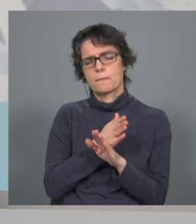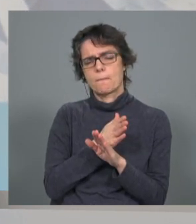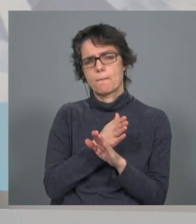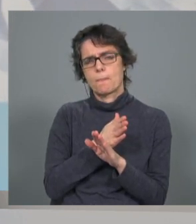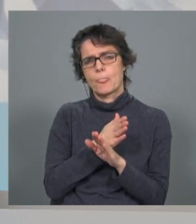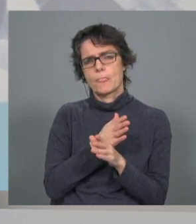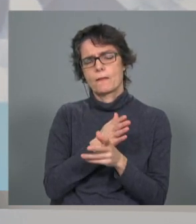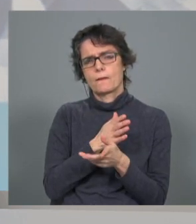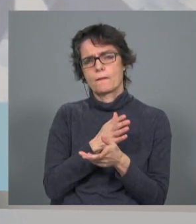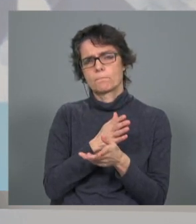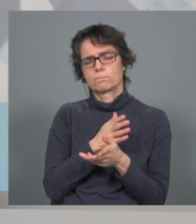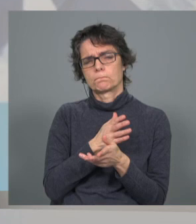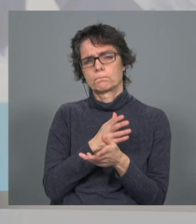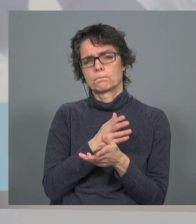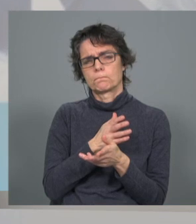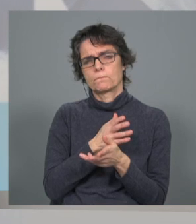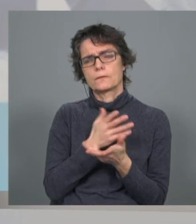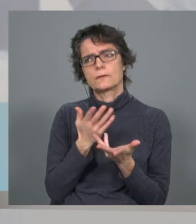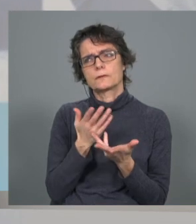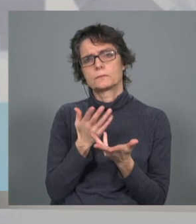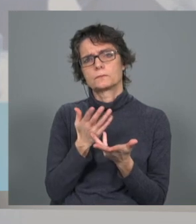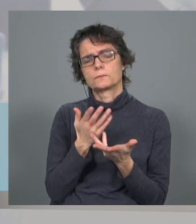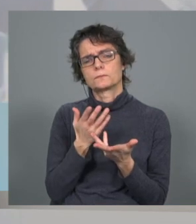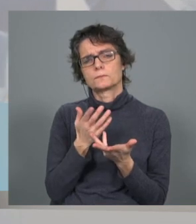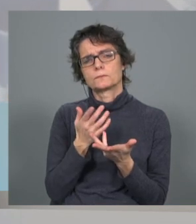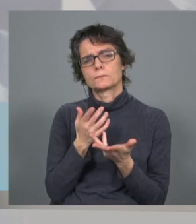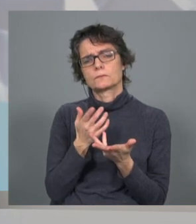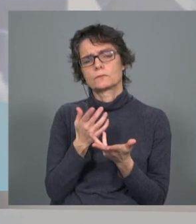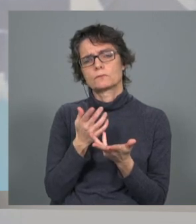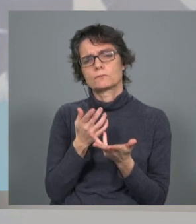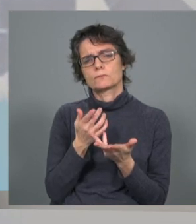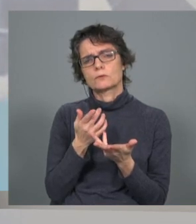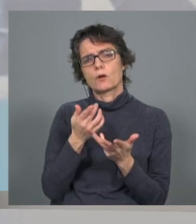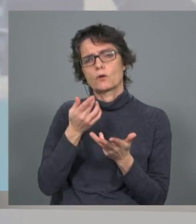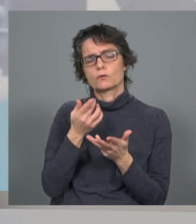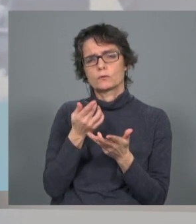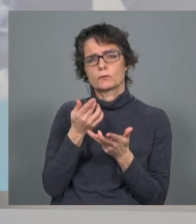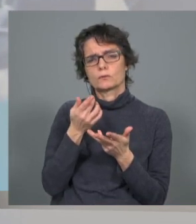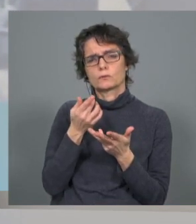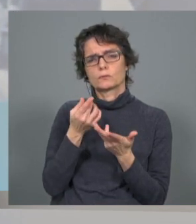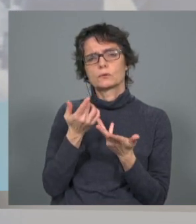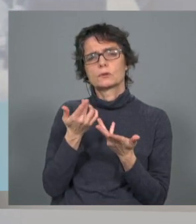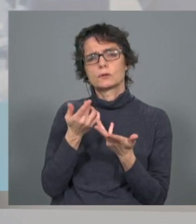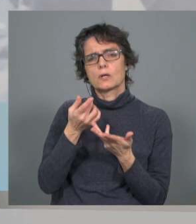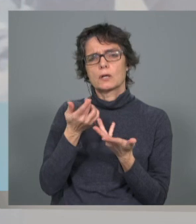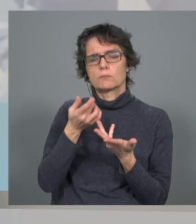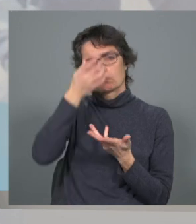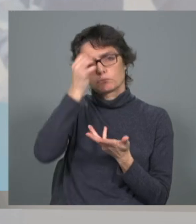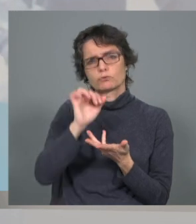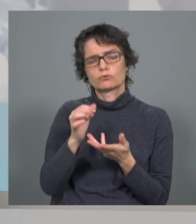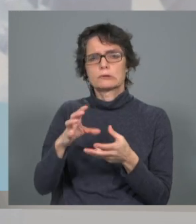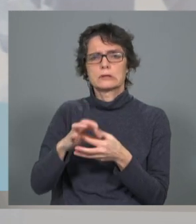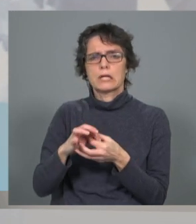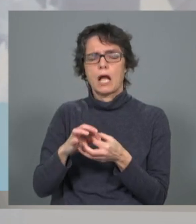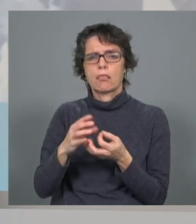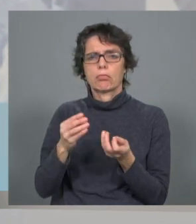que partilhasse connosco esta razão, esta solicitude também pessoal para com as bolsas de pobreza, para com as situações em